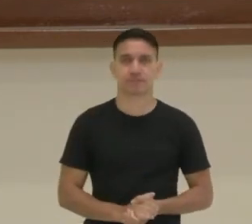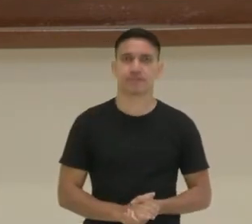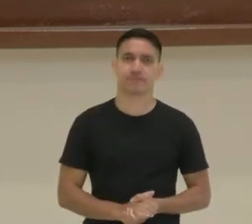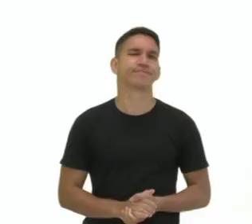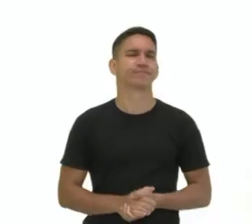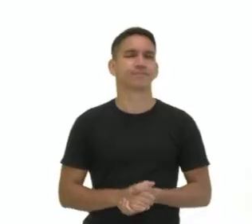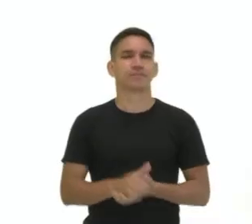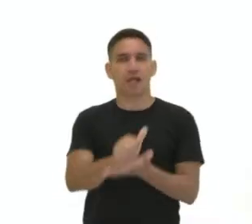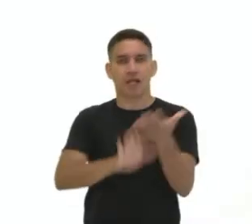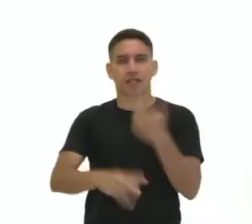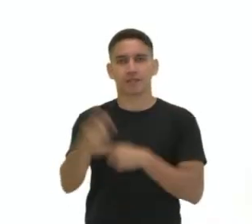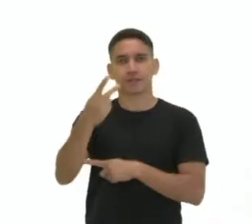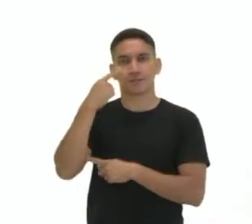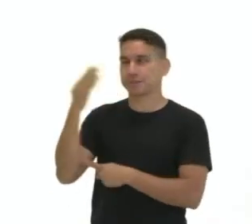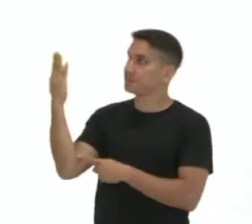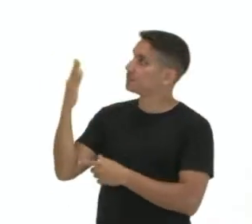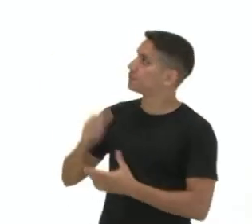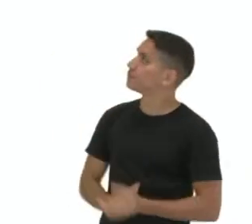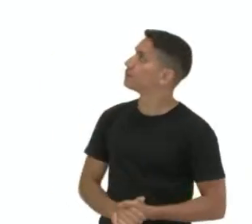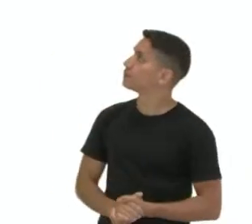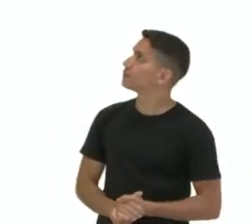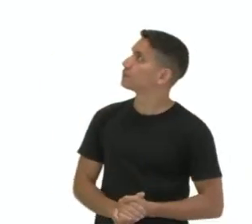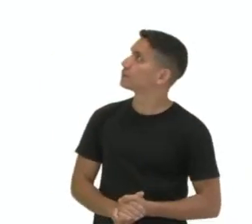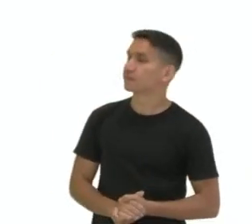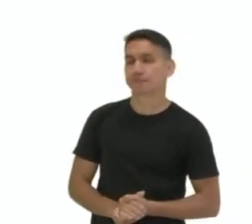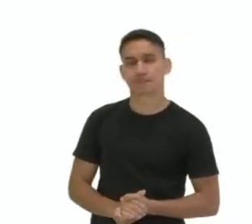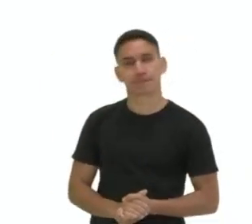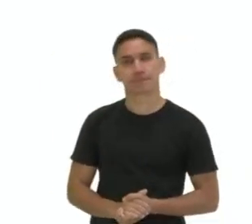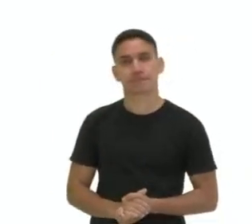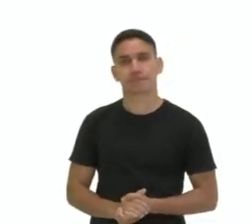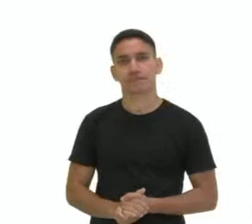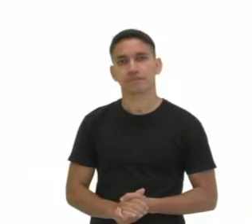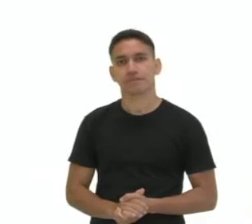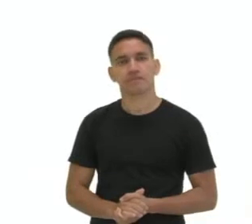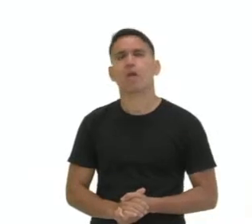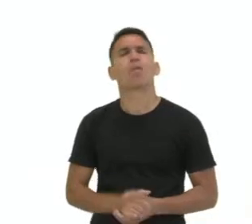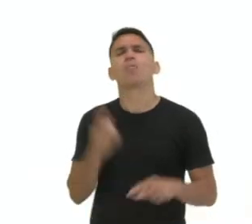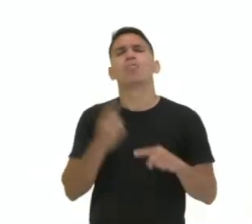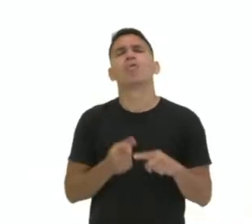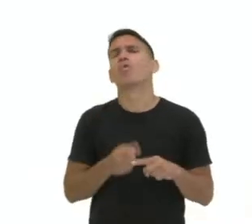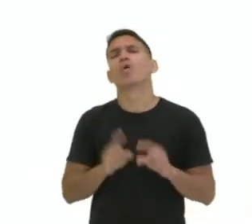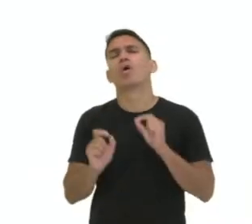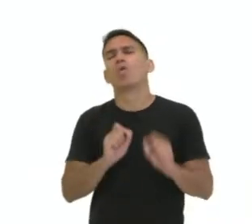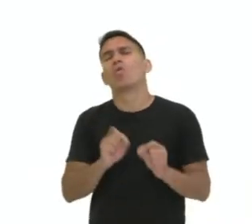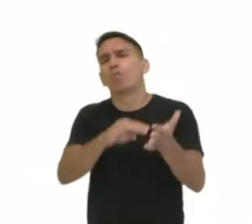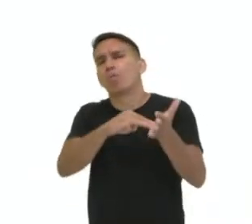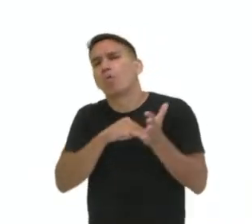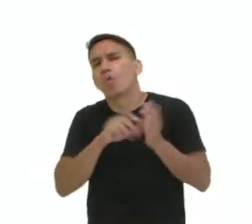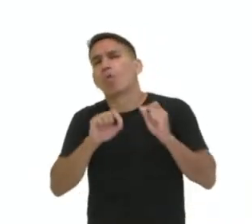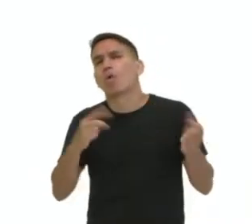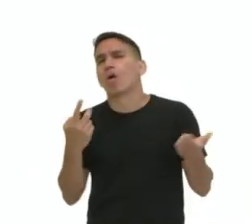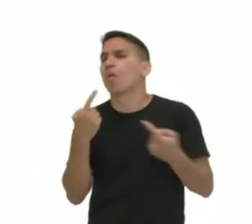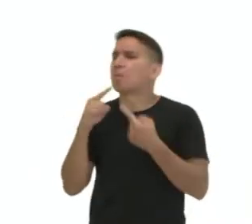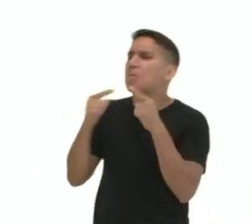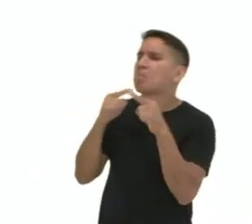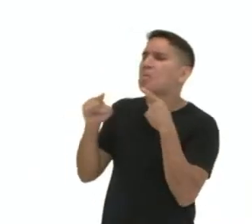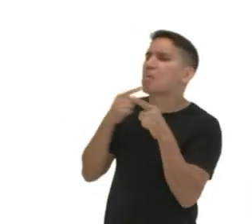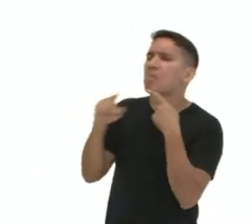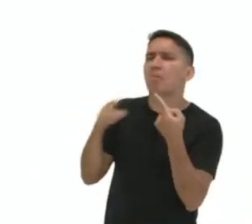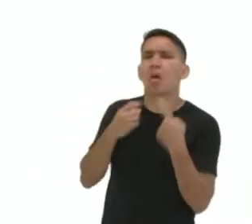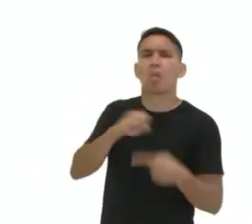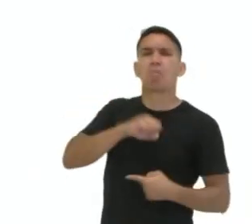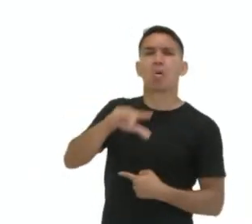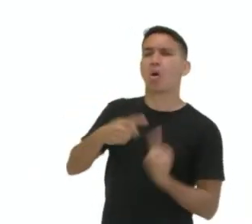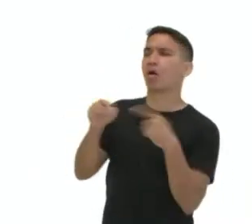Vamos para a nossa segunda atividade dessa aula. Quais os motivos que as queixas diplomáticas de